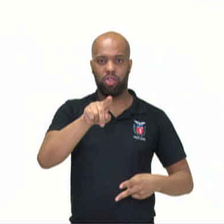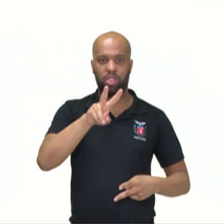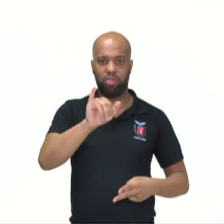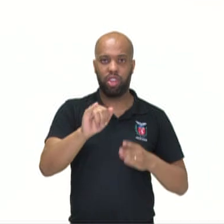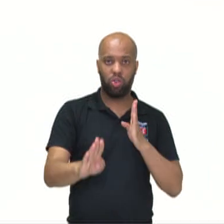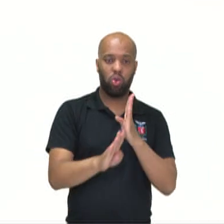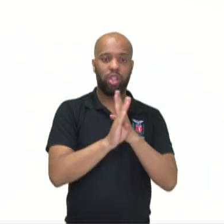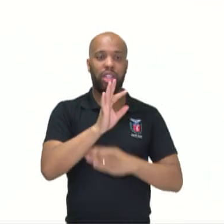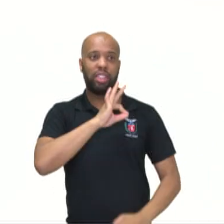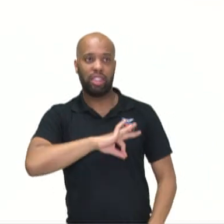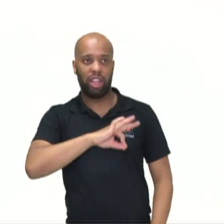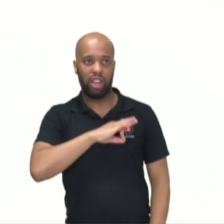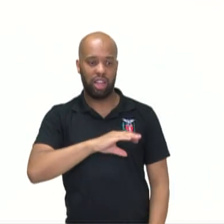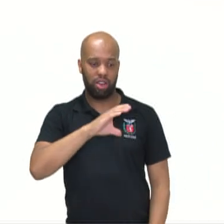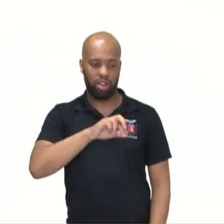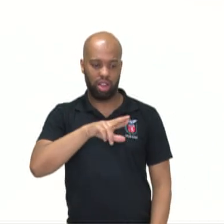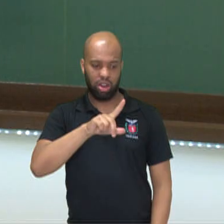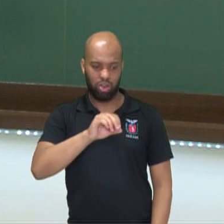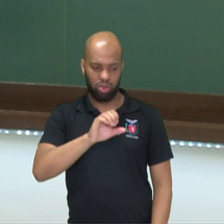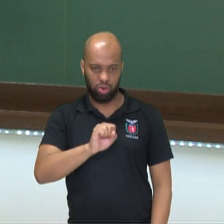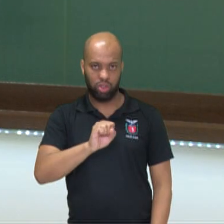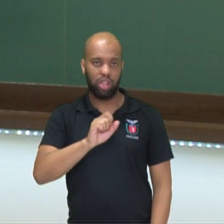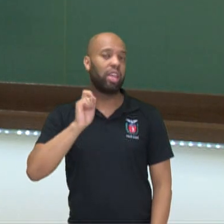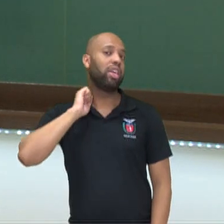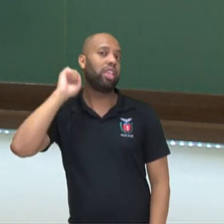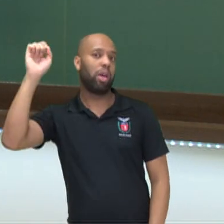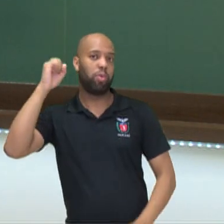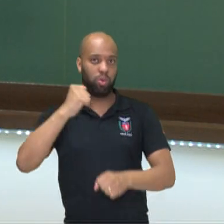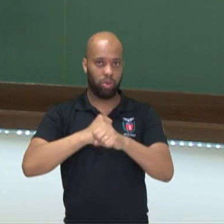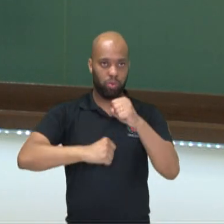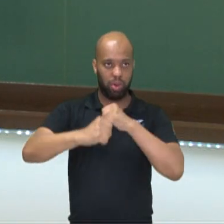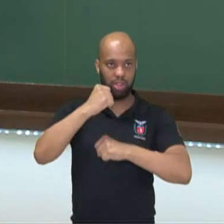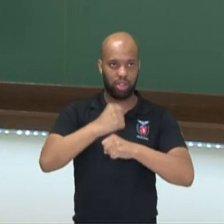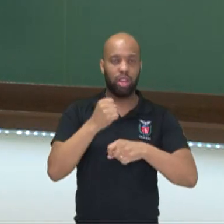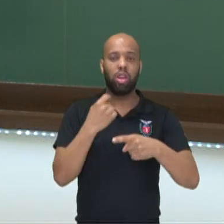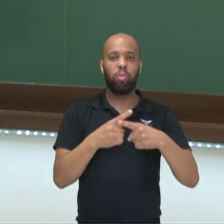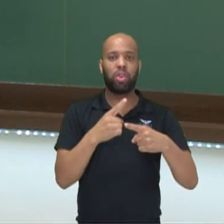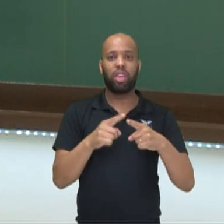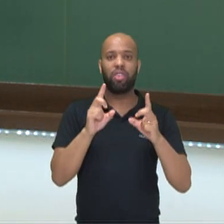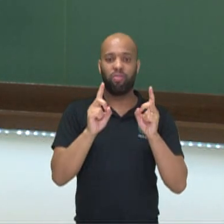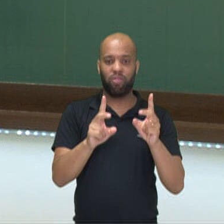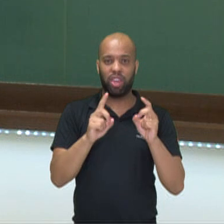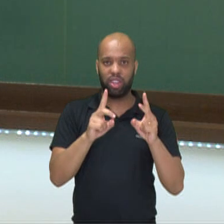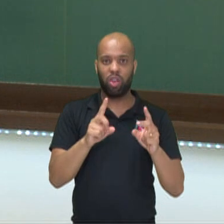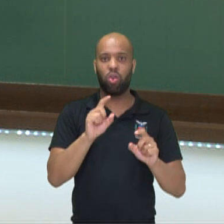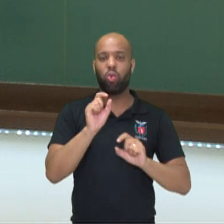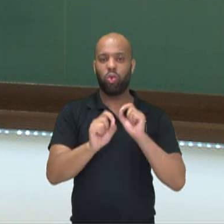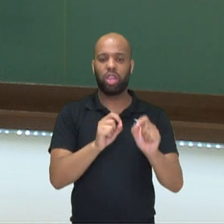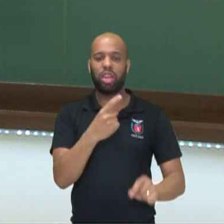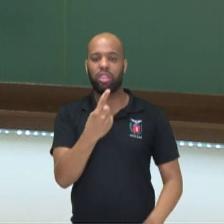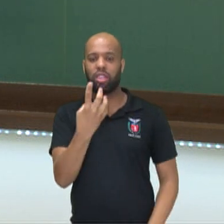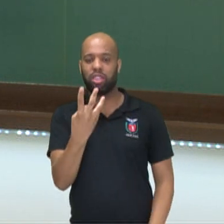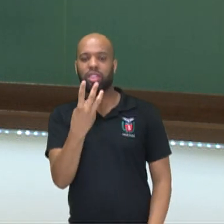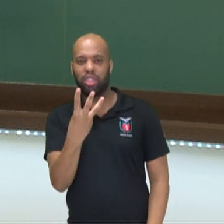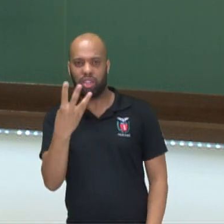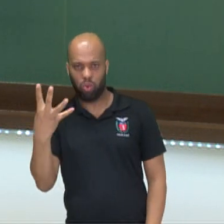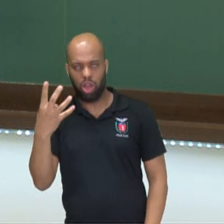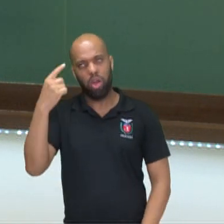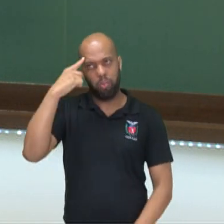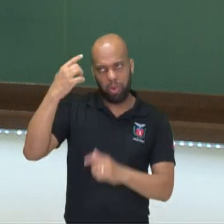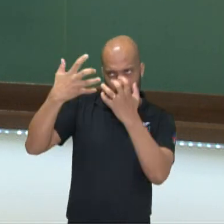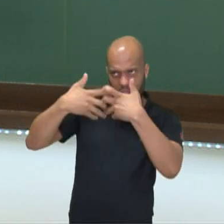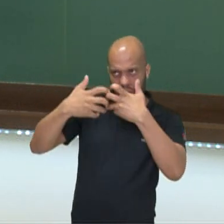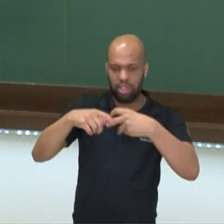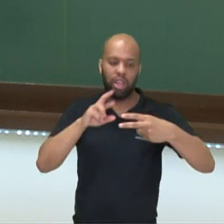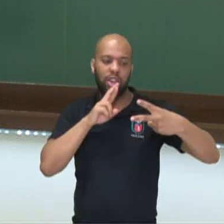de Carlos em abril do ano passado, sabendo que ele vendeu 134, que ele fez 134 vendas. Pense um pouquinho e a